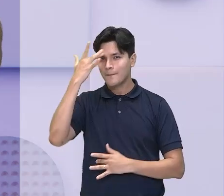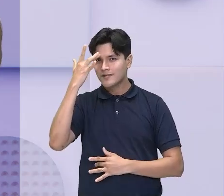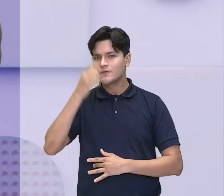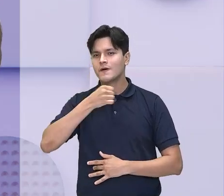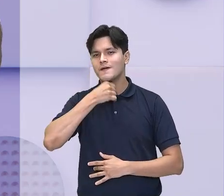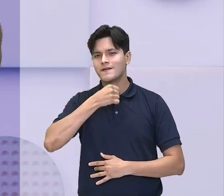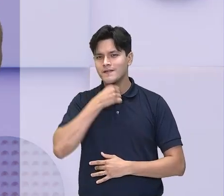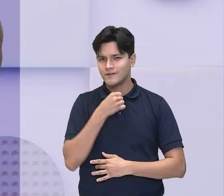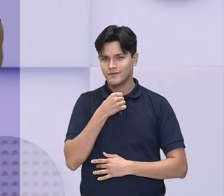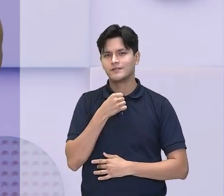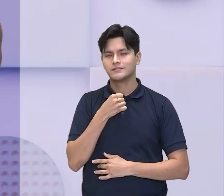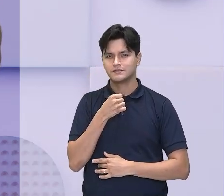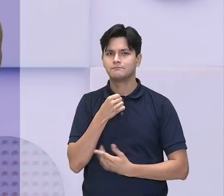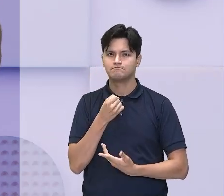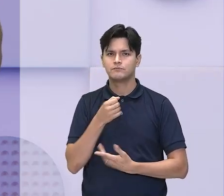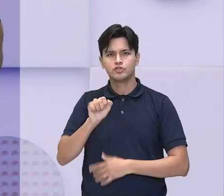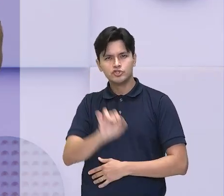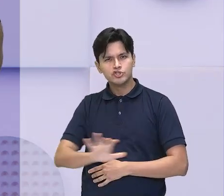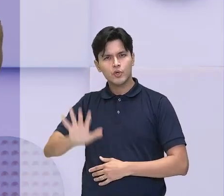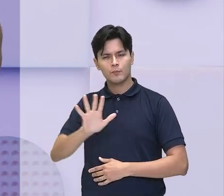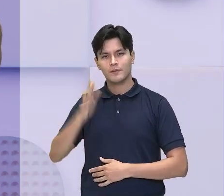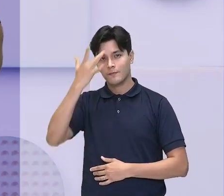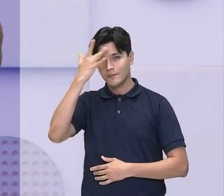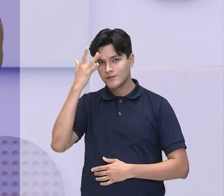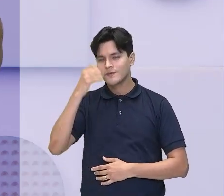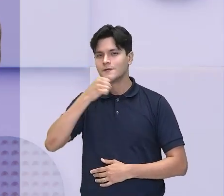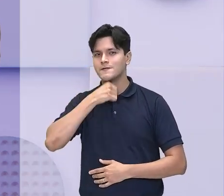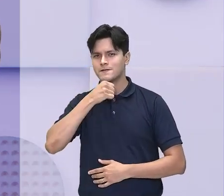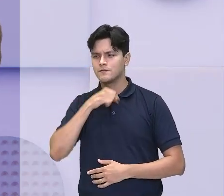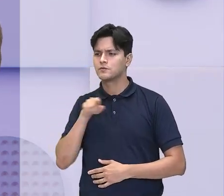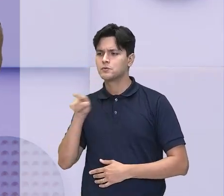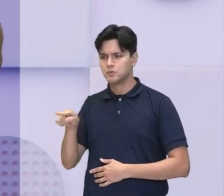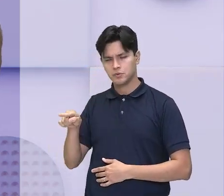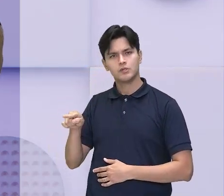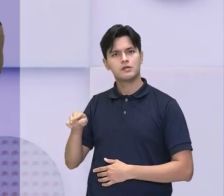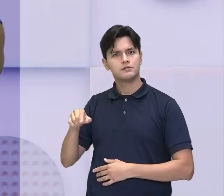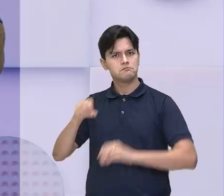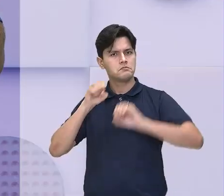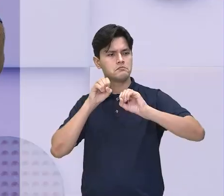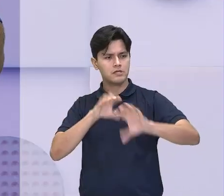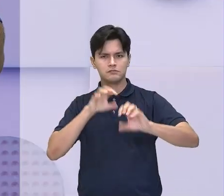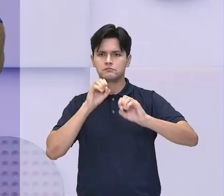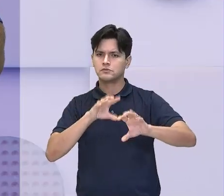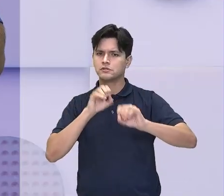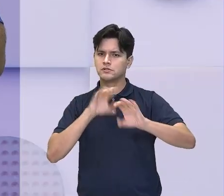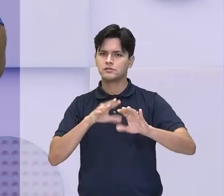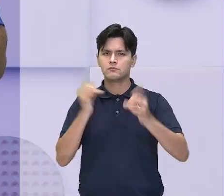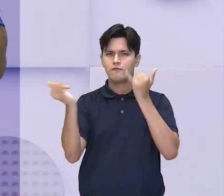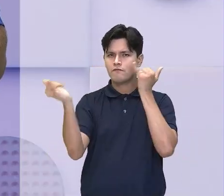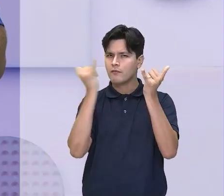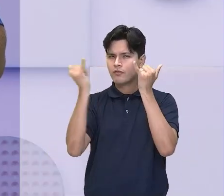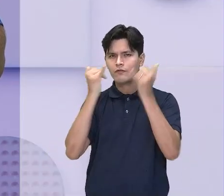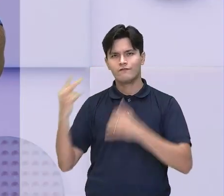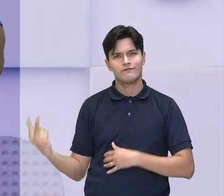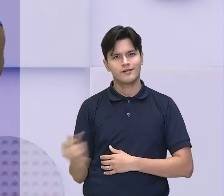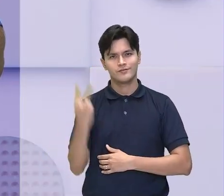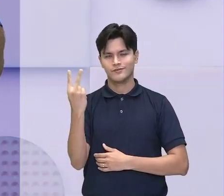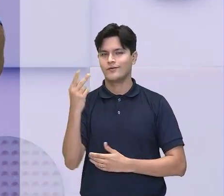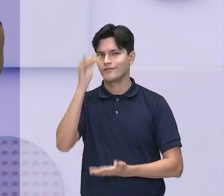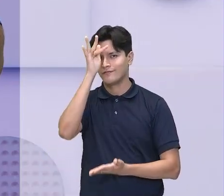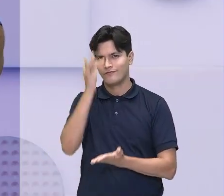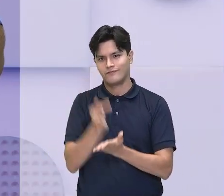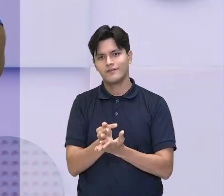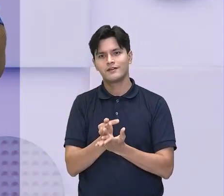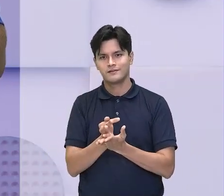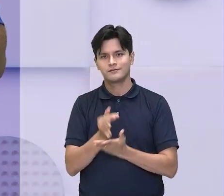ensinam tremendas lições de fé, de resiliência. E muitas das vezes elas